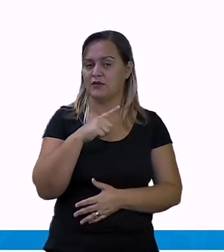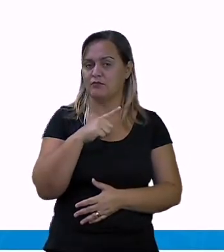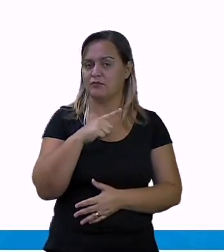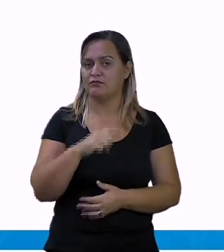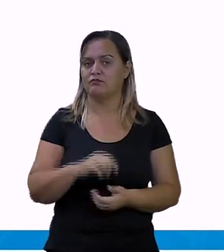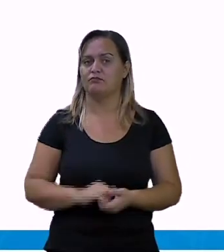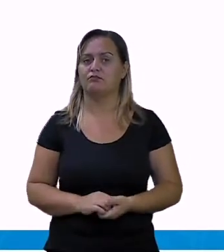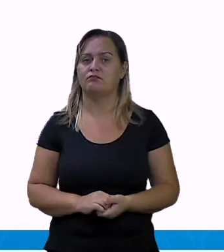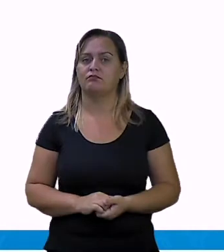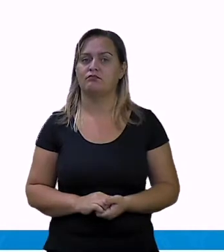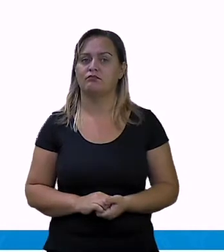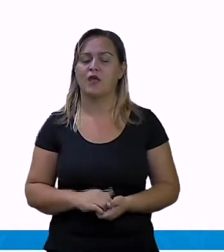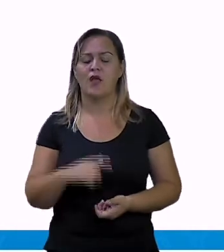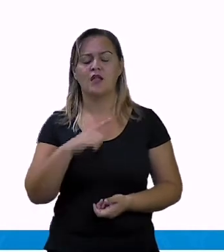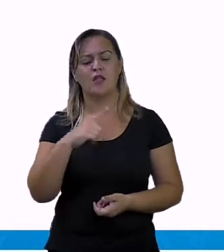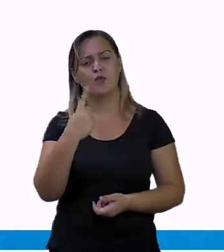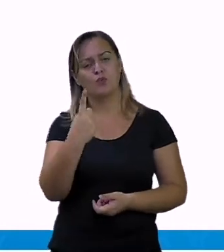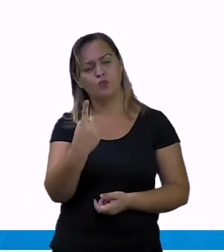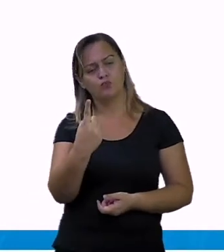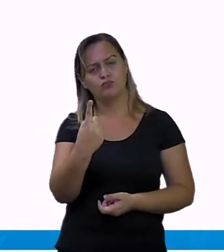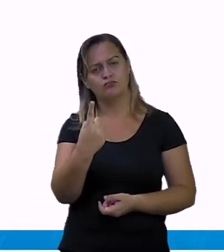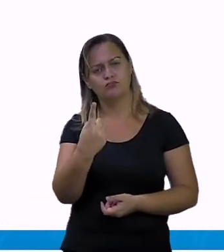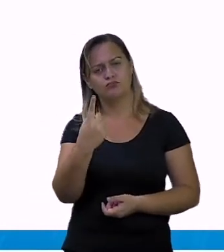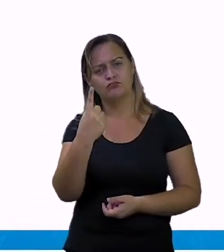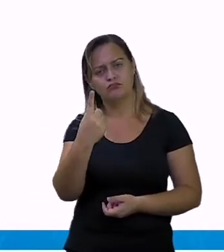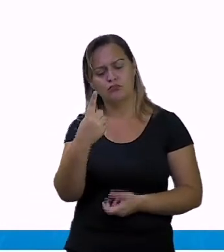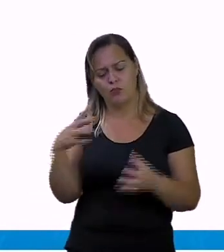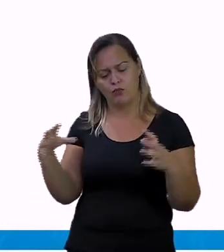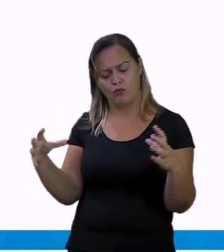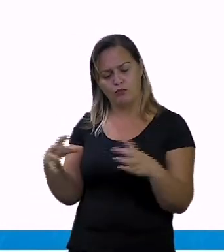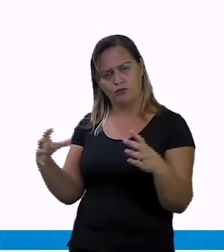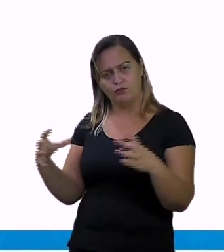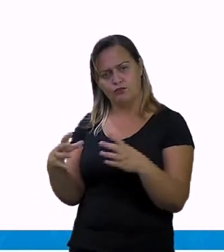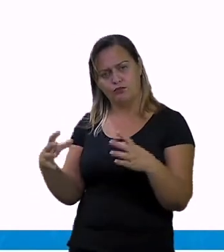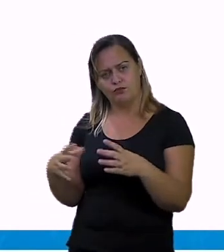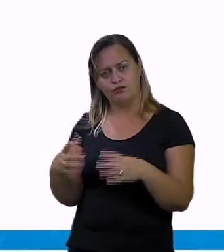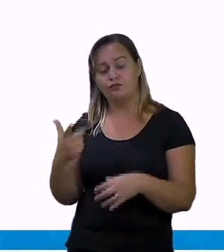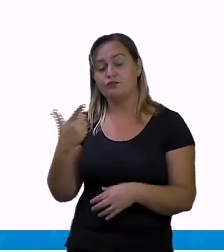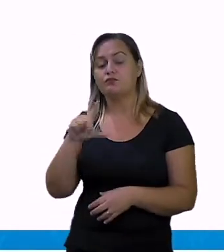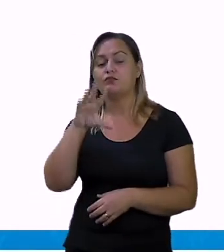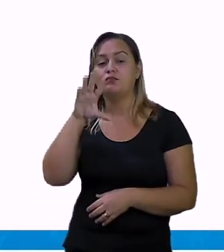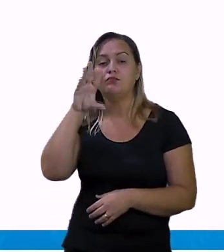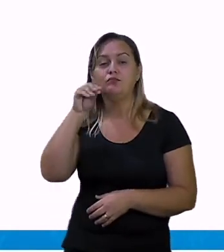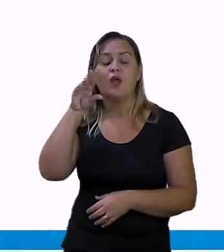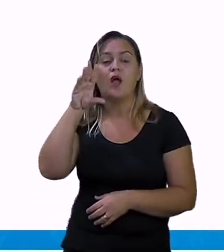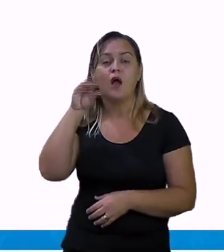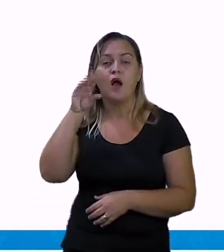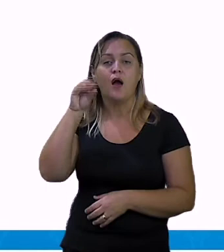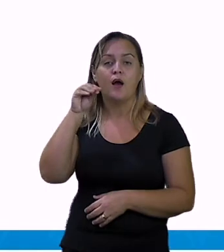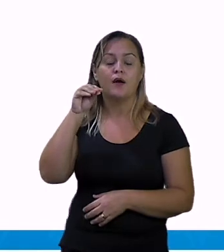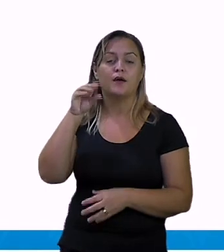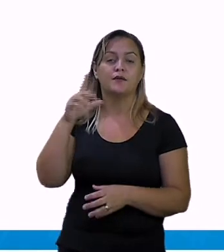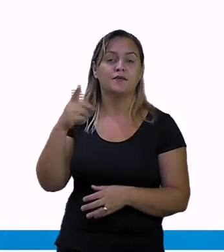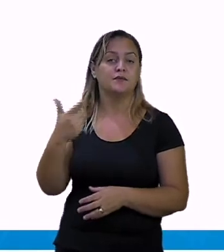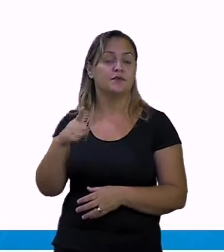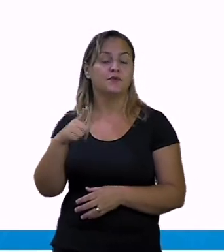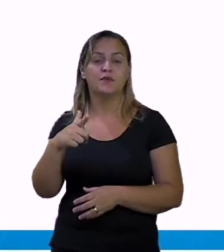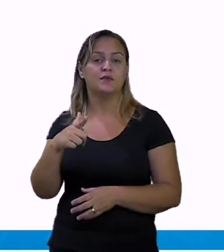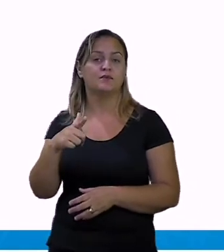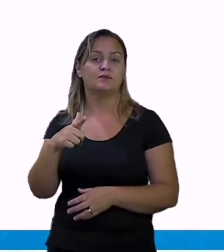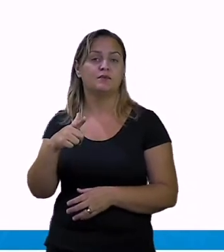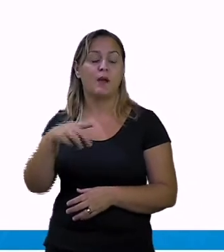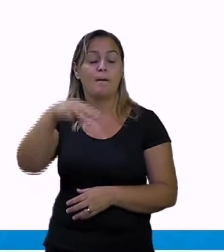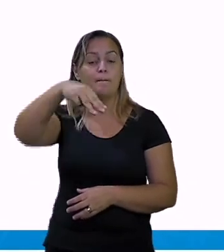não tem mandíbula. Lembra que nós falamos lá quando a gente começou a falar dessa condição de estruturação? Pois